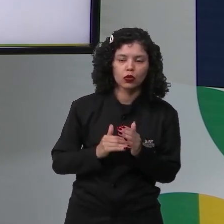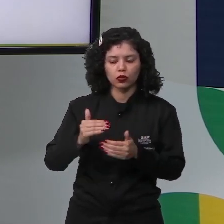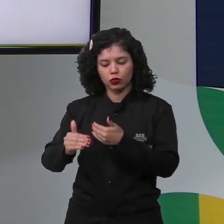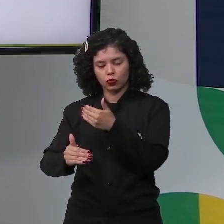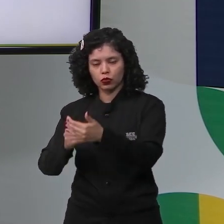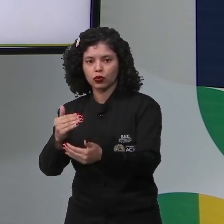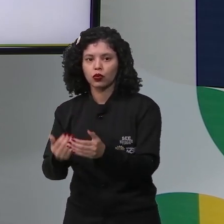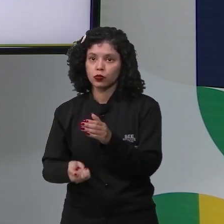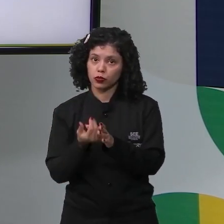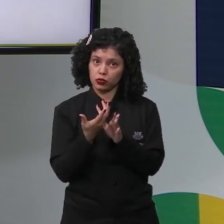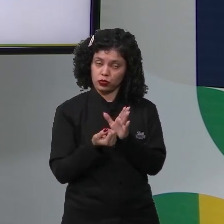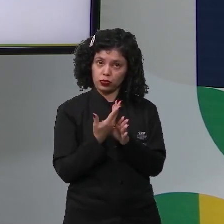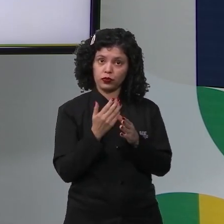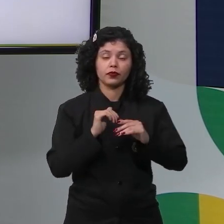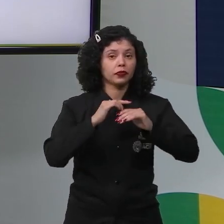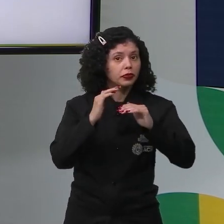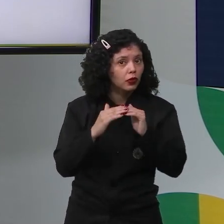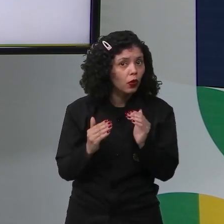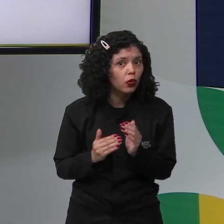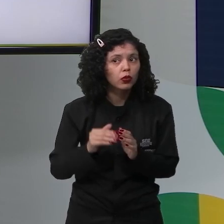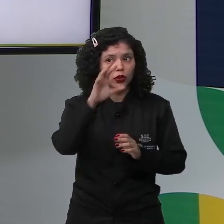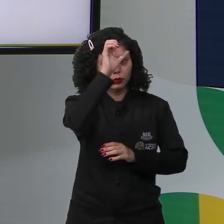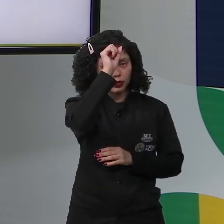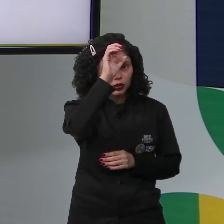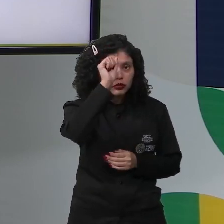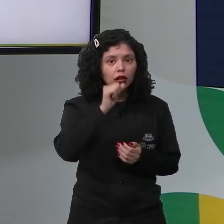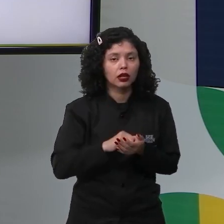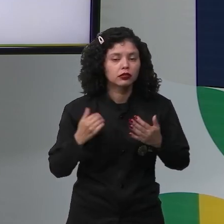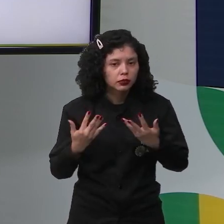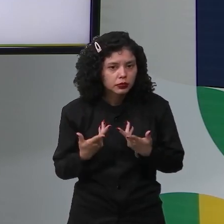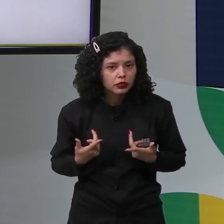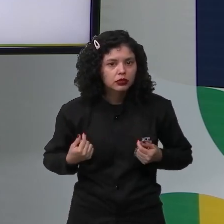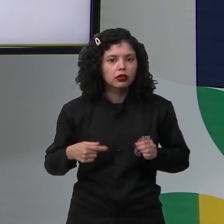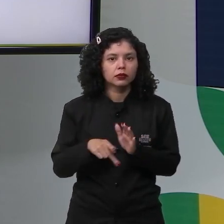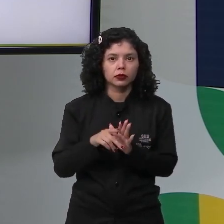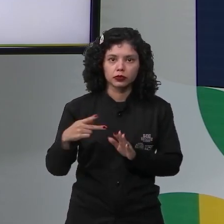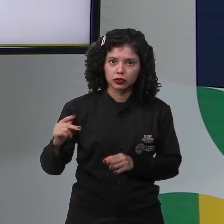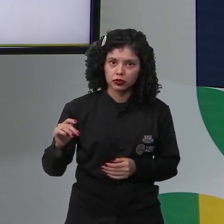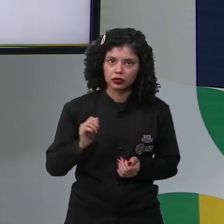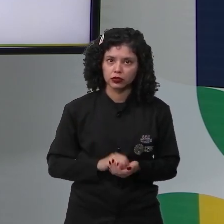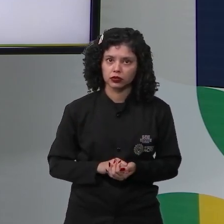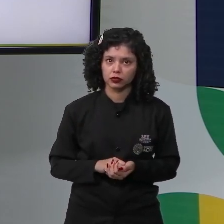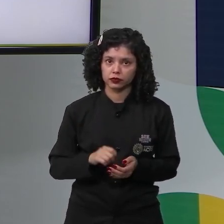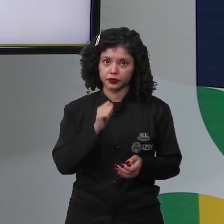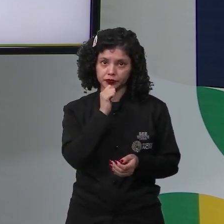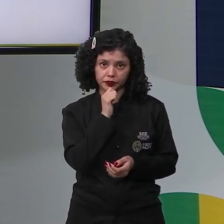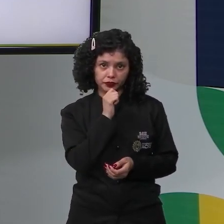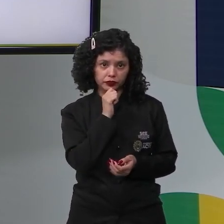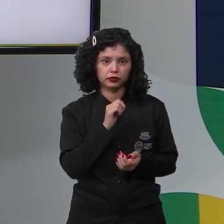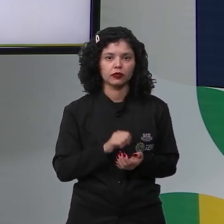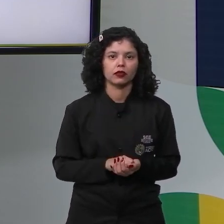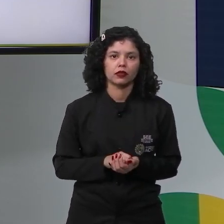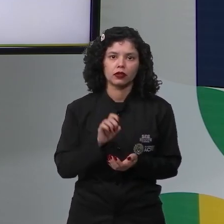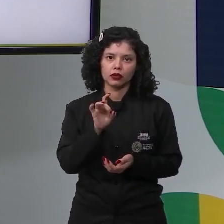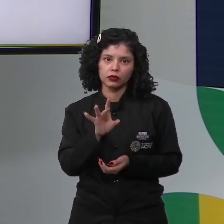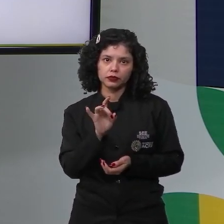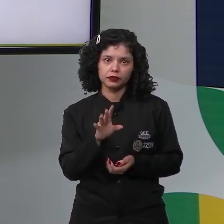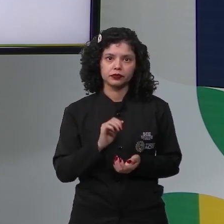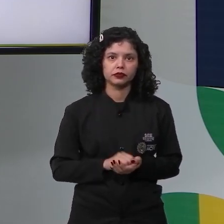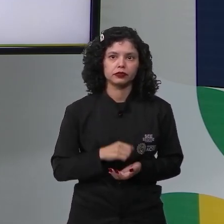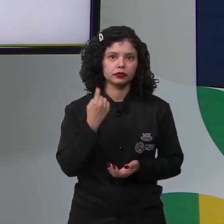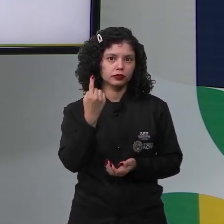processo produtivo. Todo o conhecimento, toda a habilidade dele está condicionada a somente